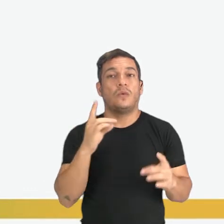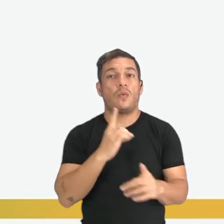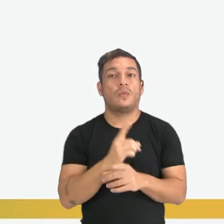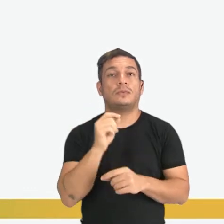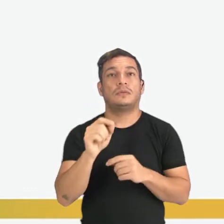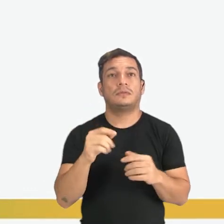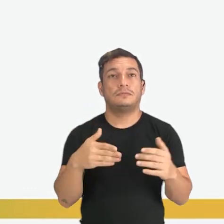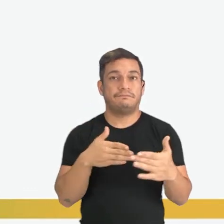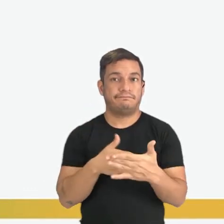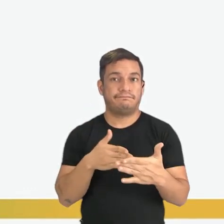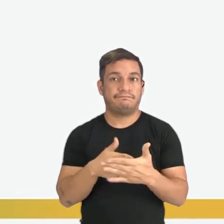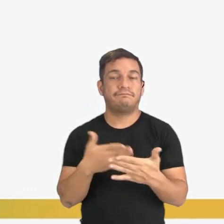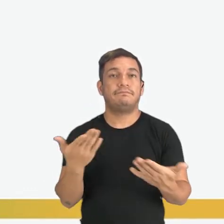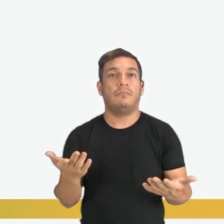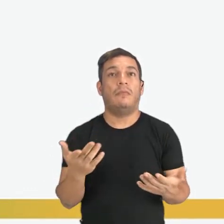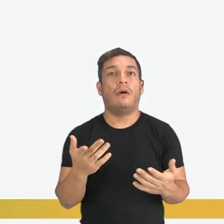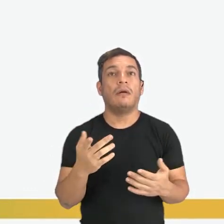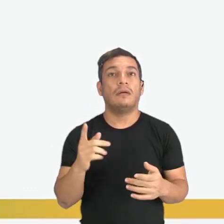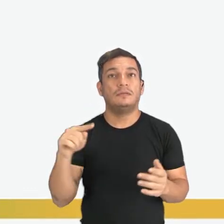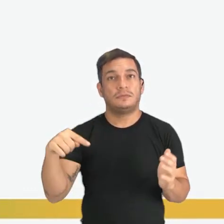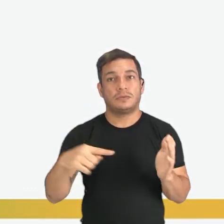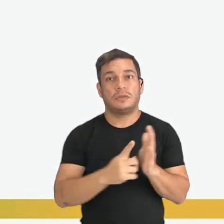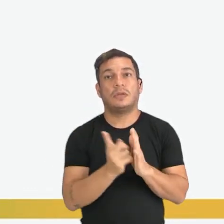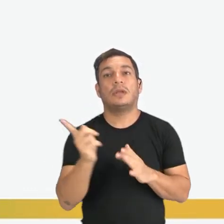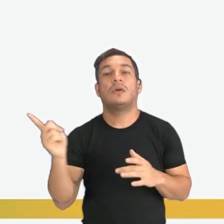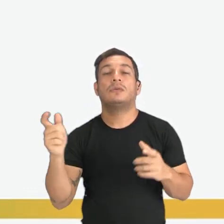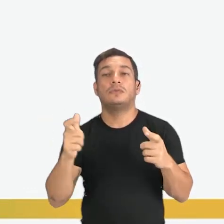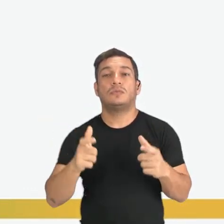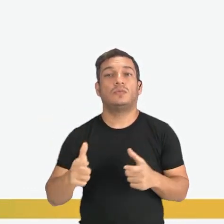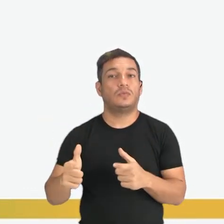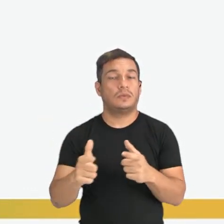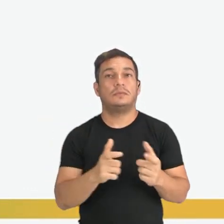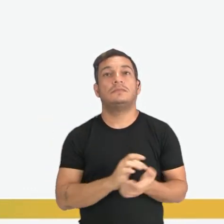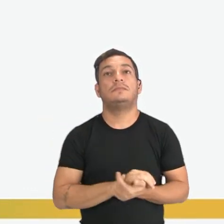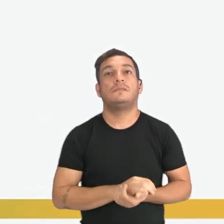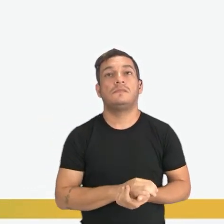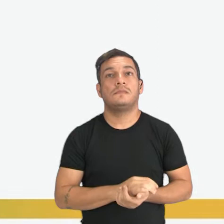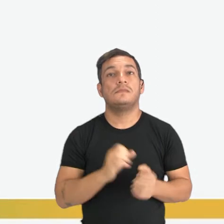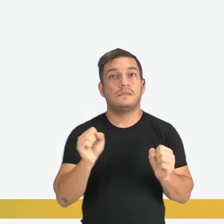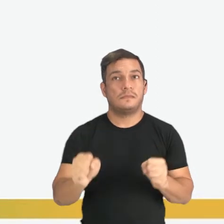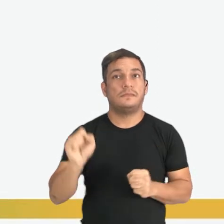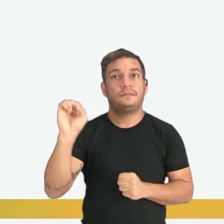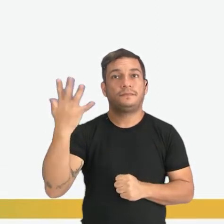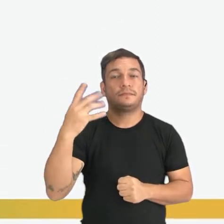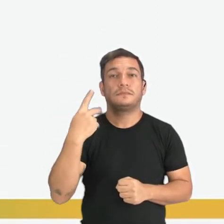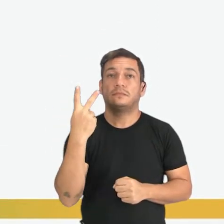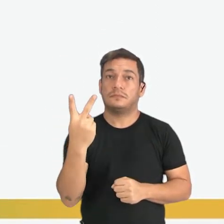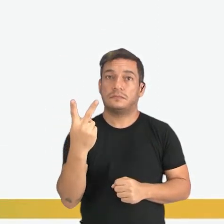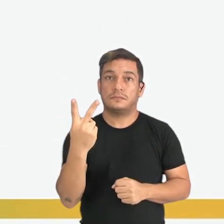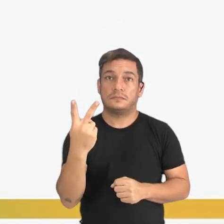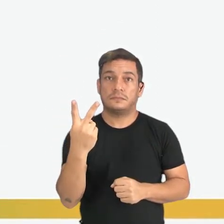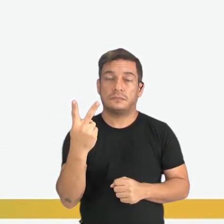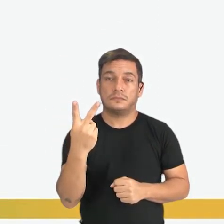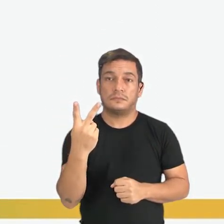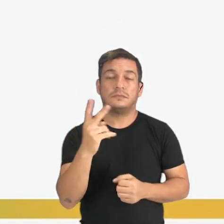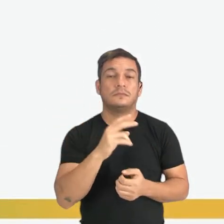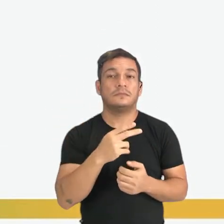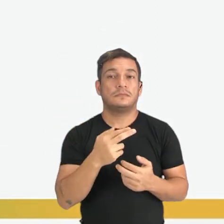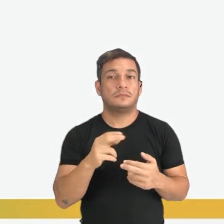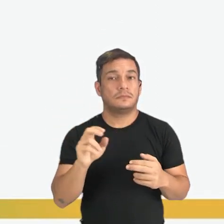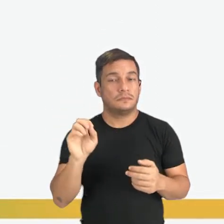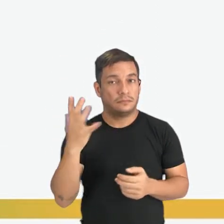um obstáculo e retorna de onde saiu. Isso pode acontecer de duas